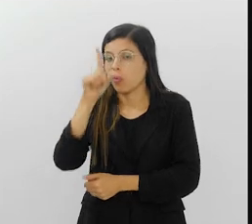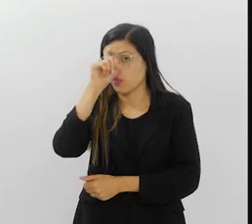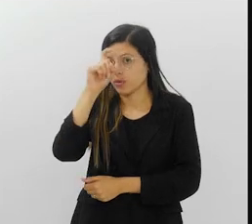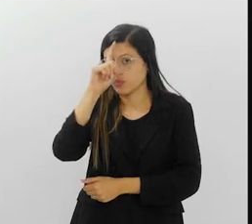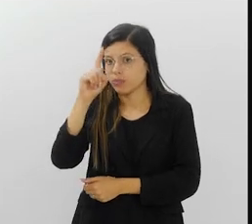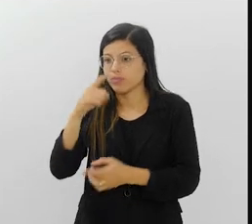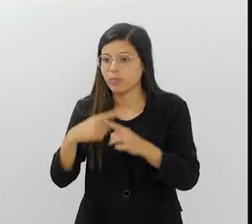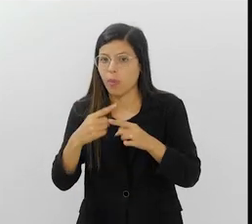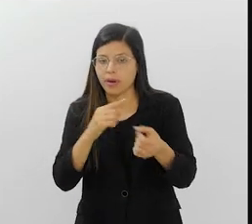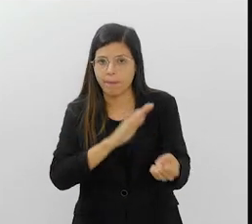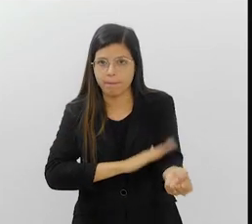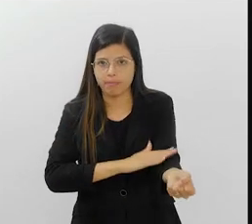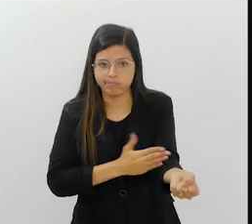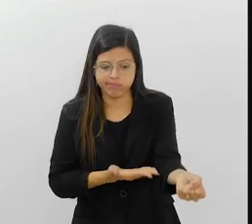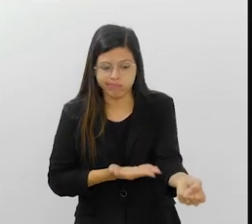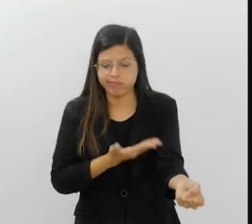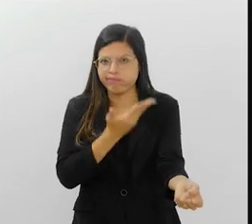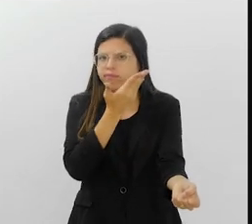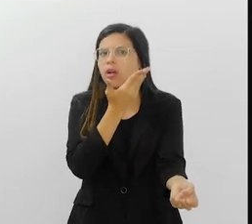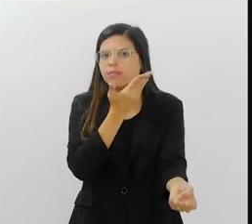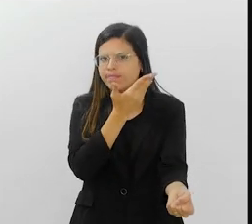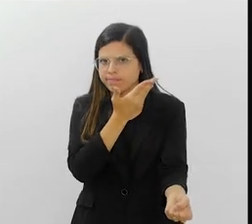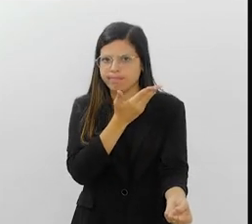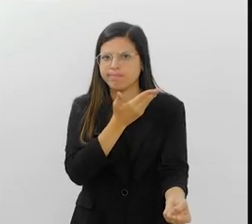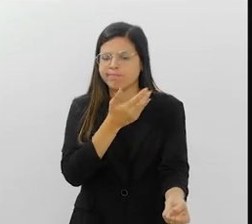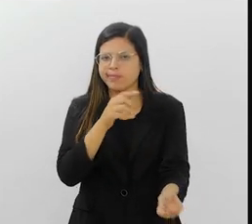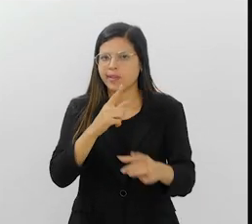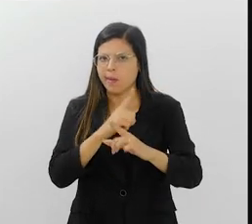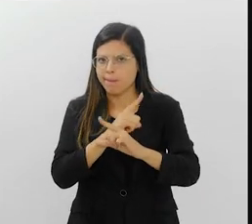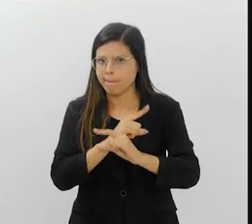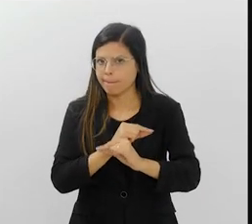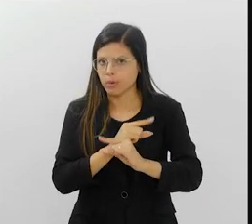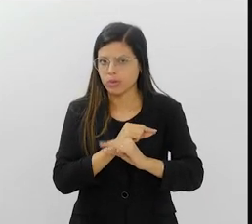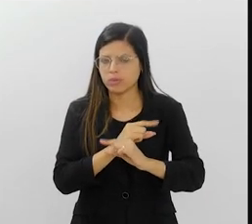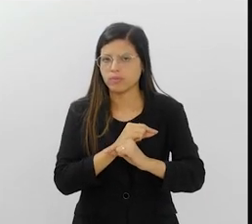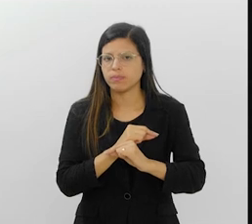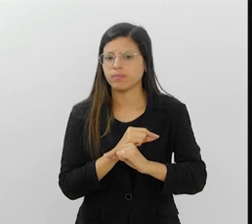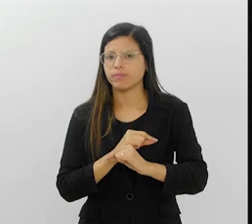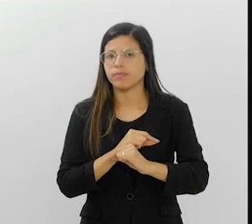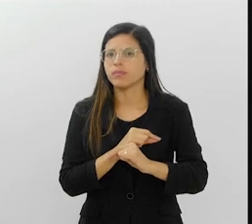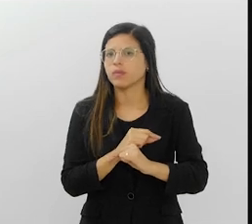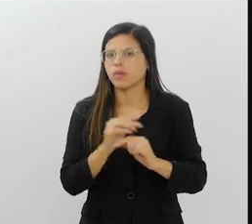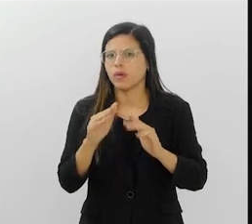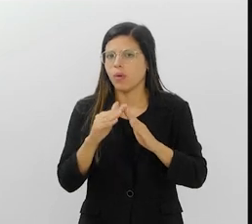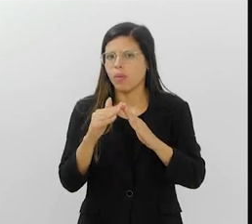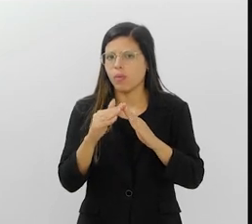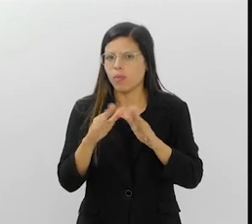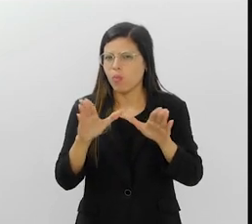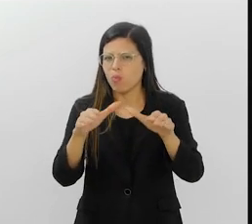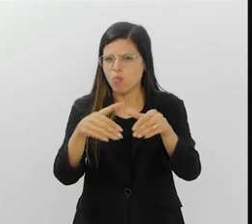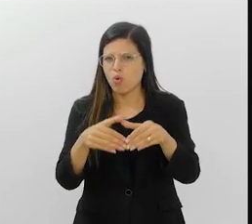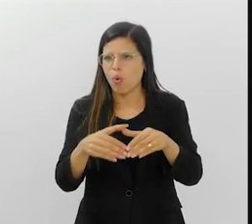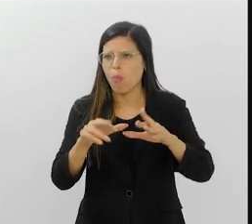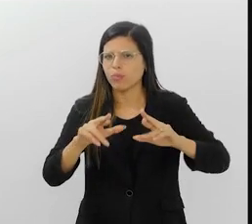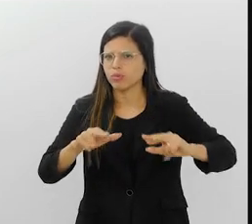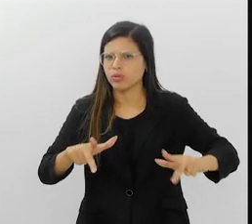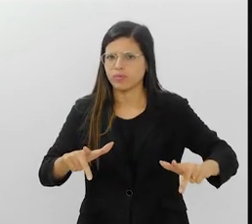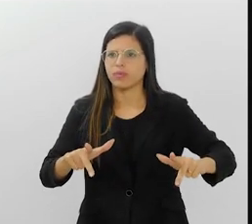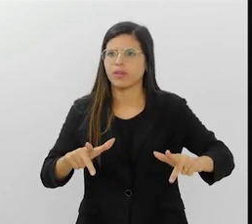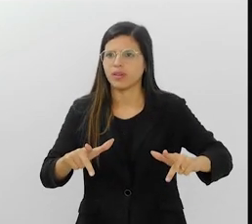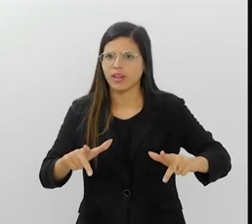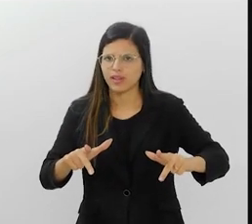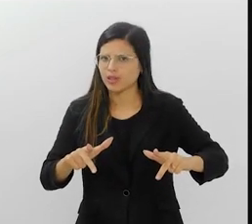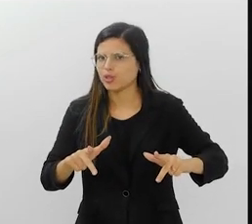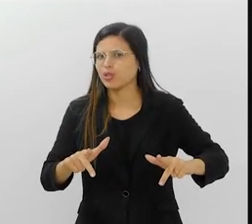19 e 20. E a Beija-Flor, assim, é uma escola diferente de tudo. É uma